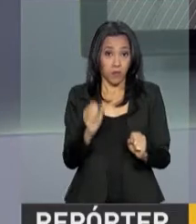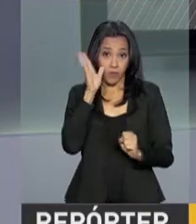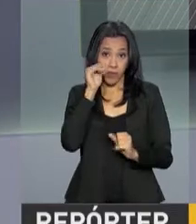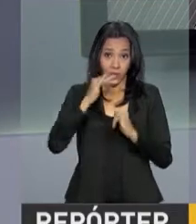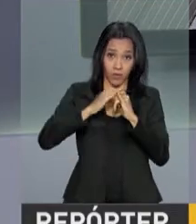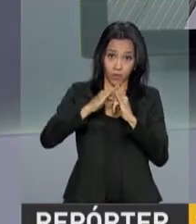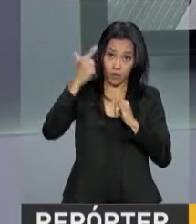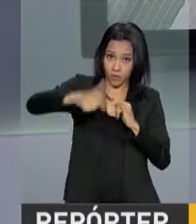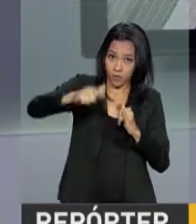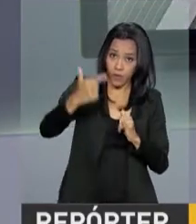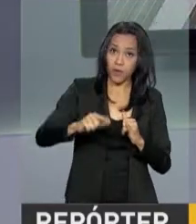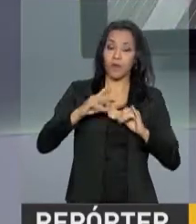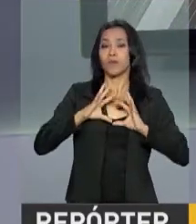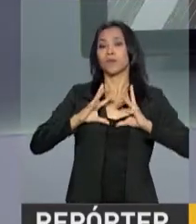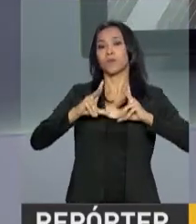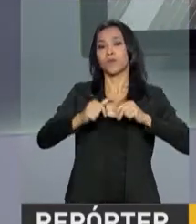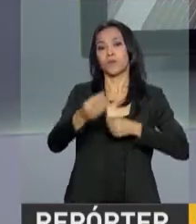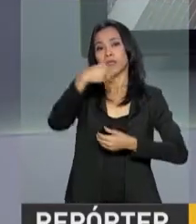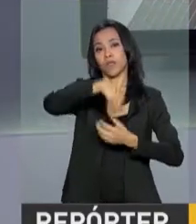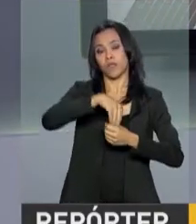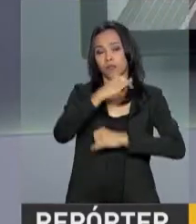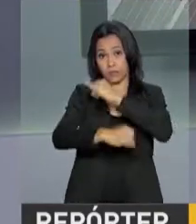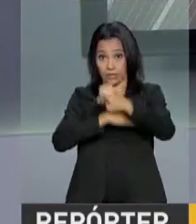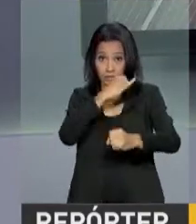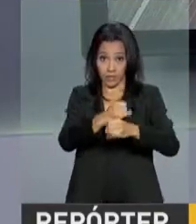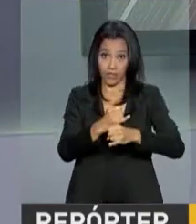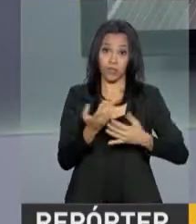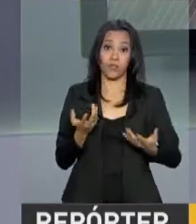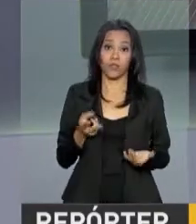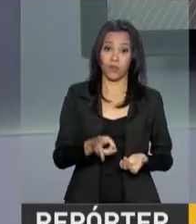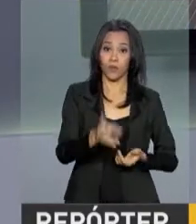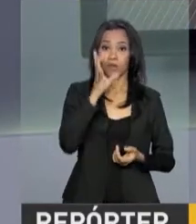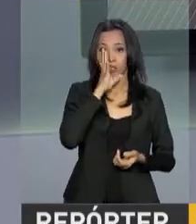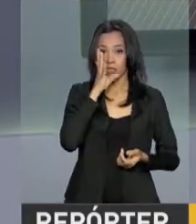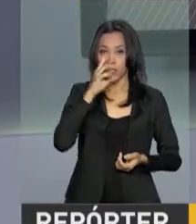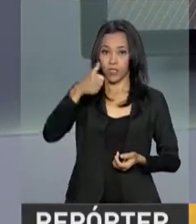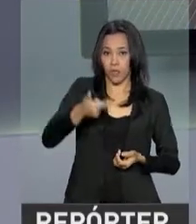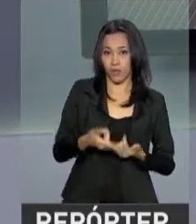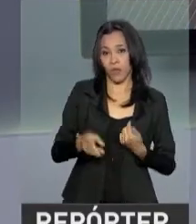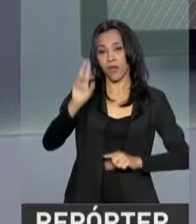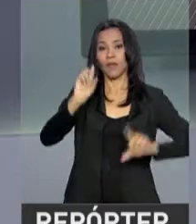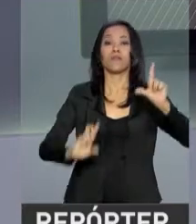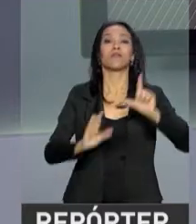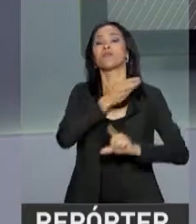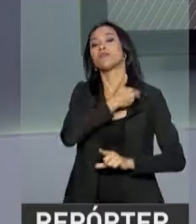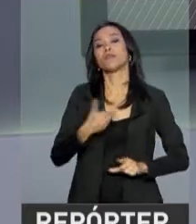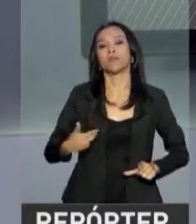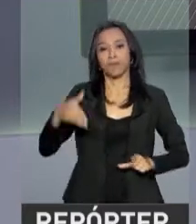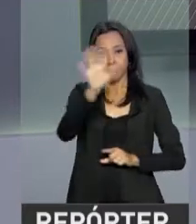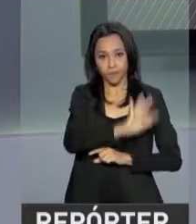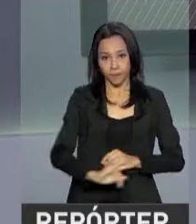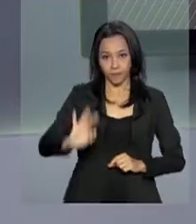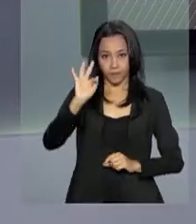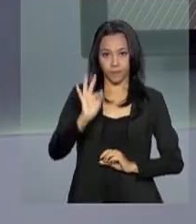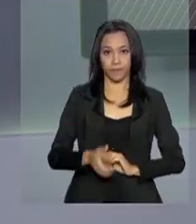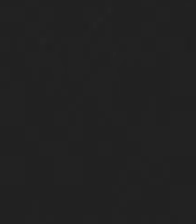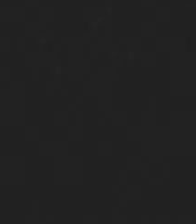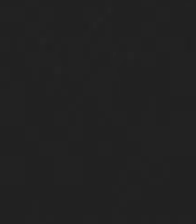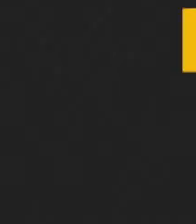programação também está na página da nbr na internet continue com a gente na nbr a tv do governo federal